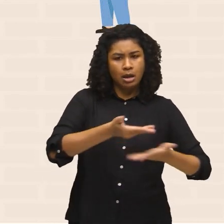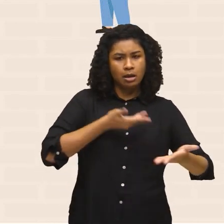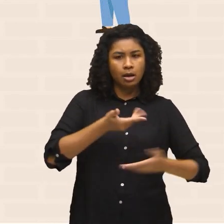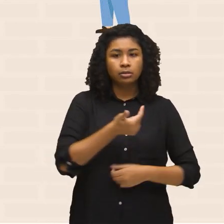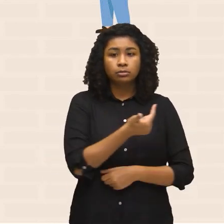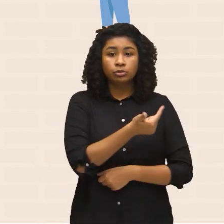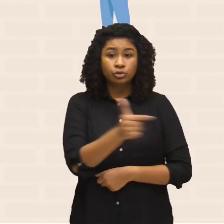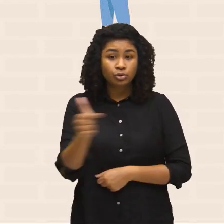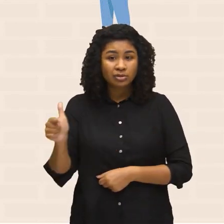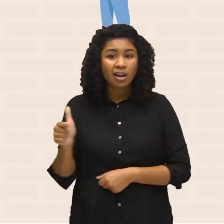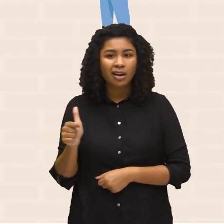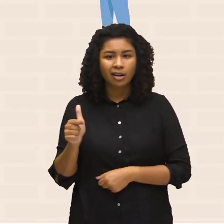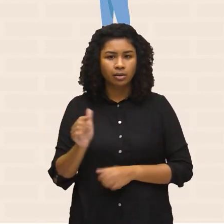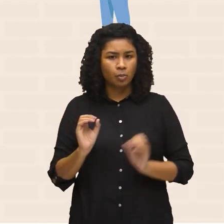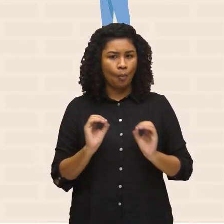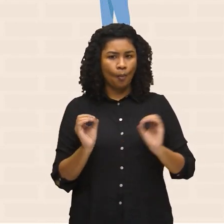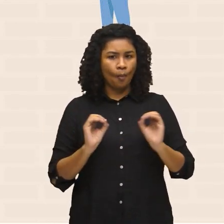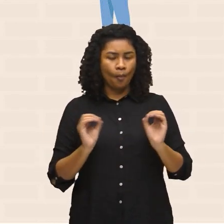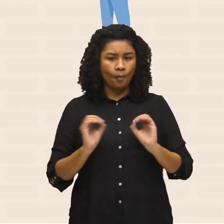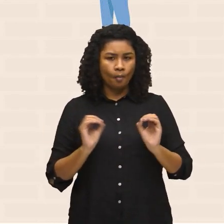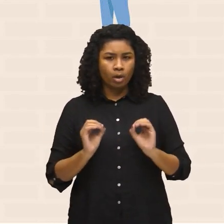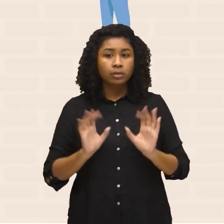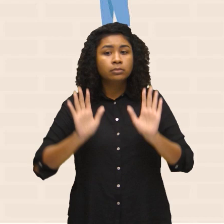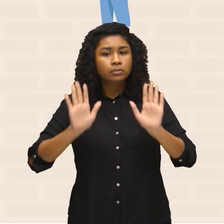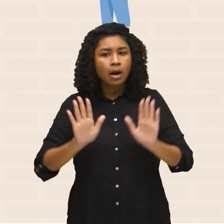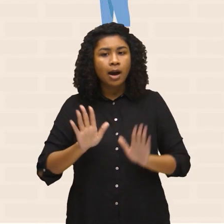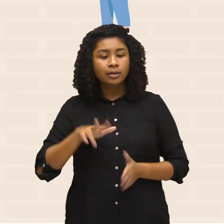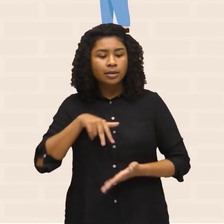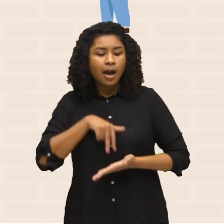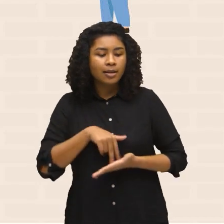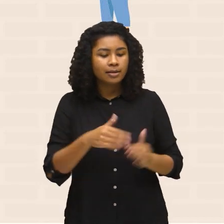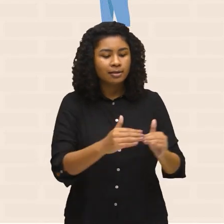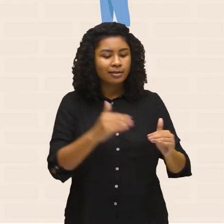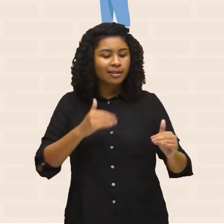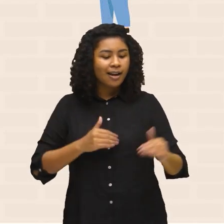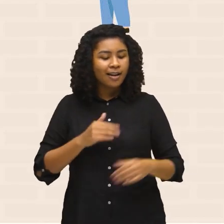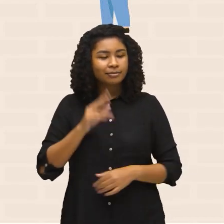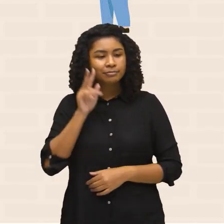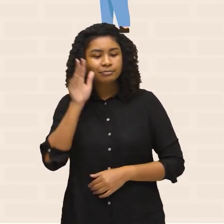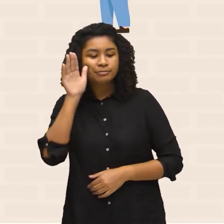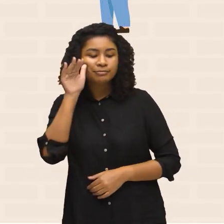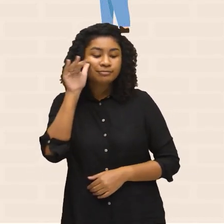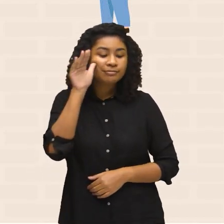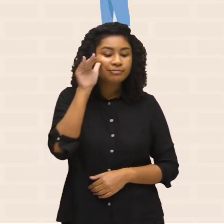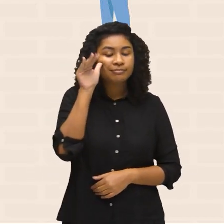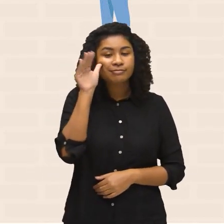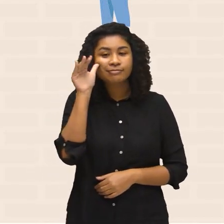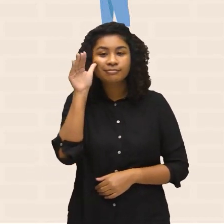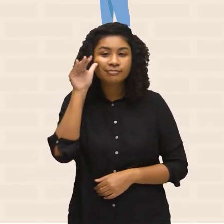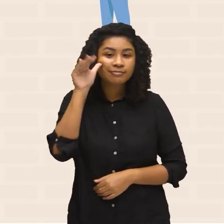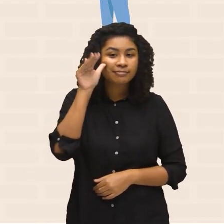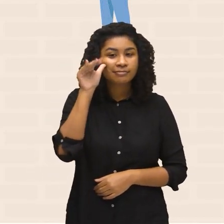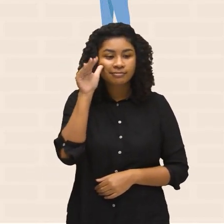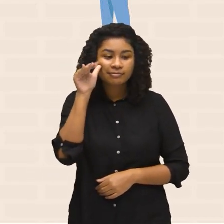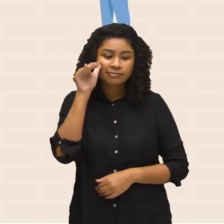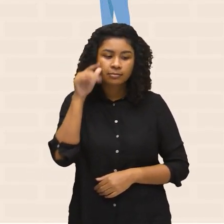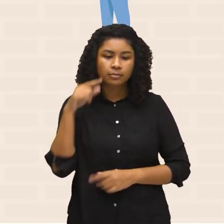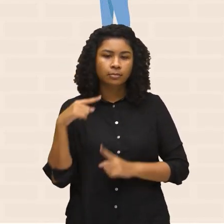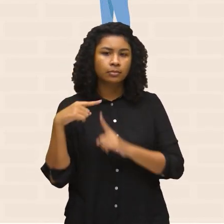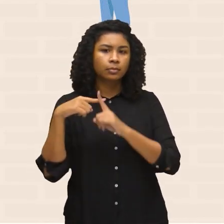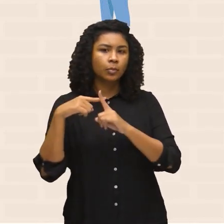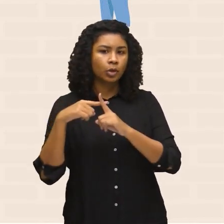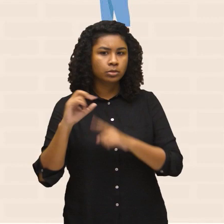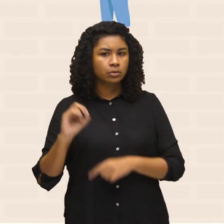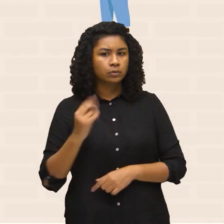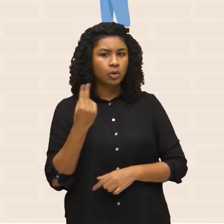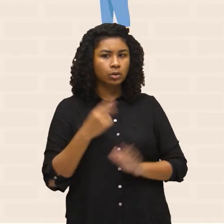e o agressor, mas ele está ali de uma certa forma para pontuar de uma forma positiva ou negativa.